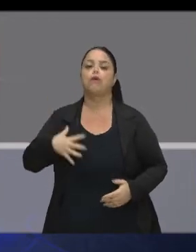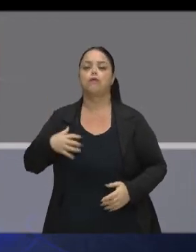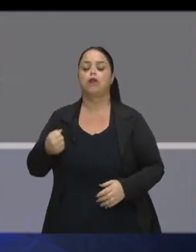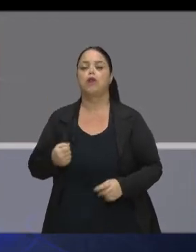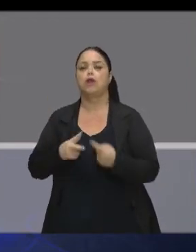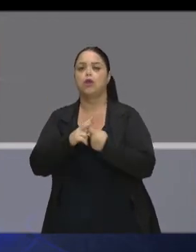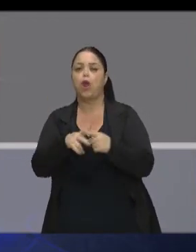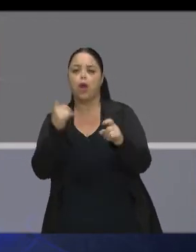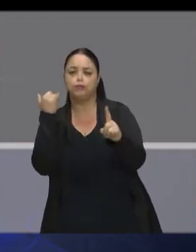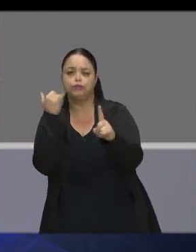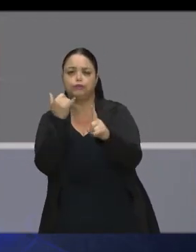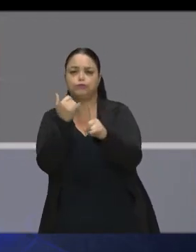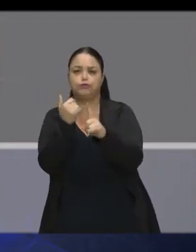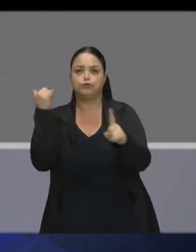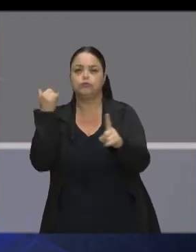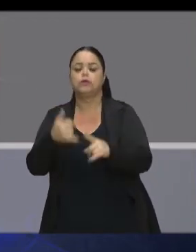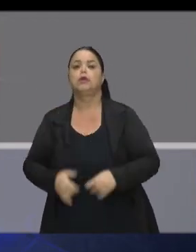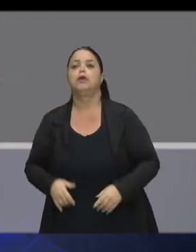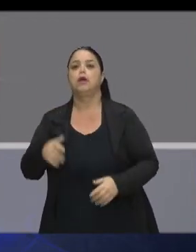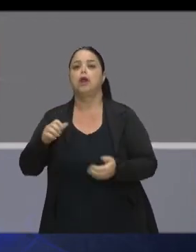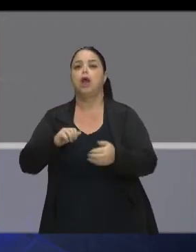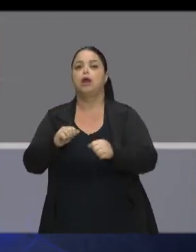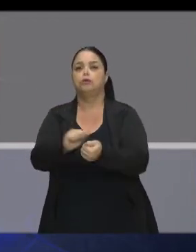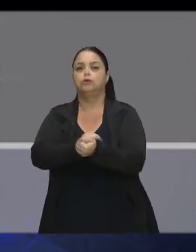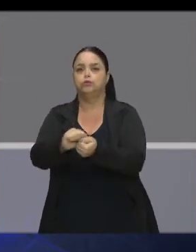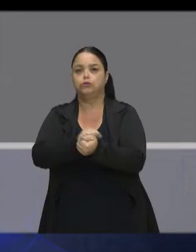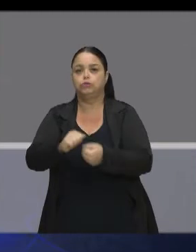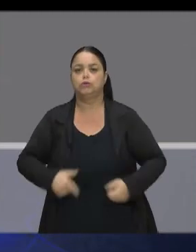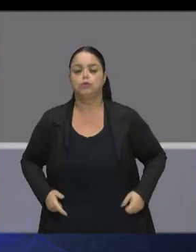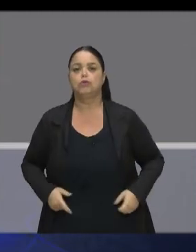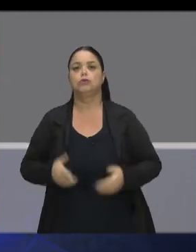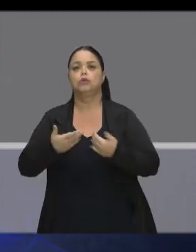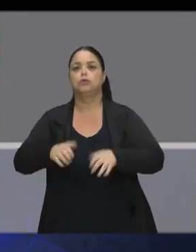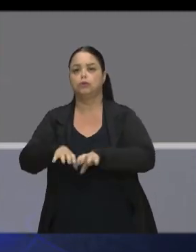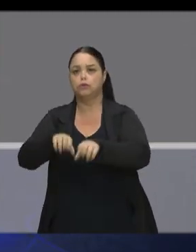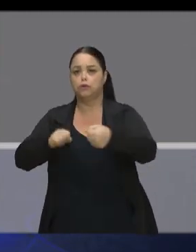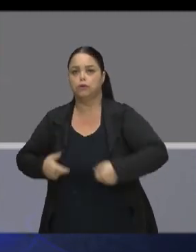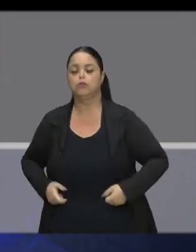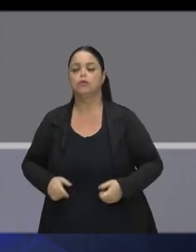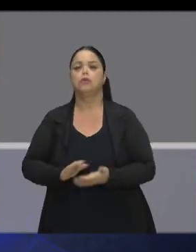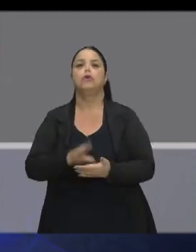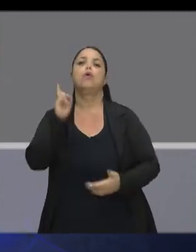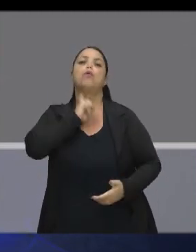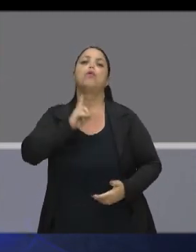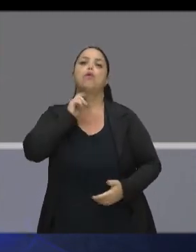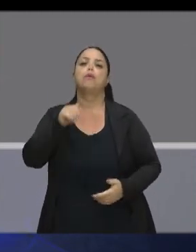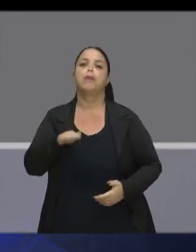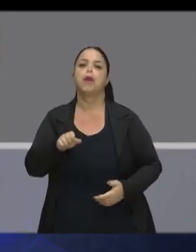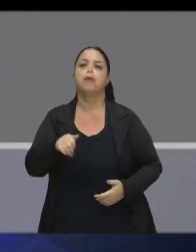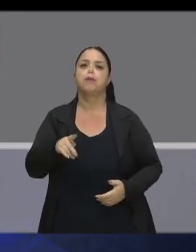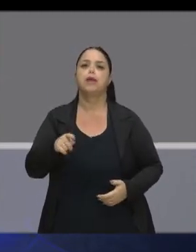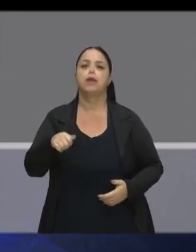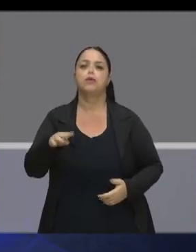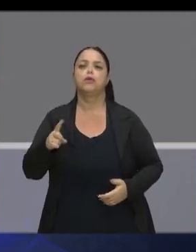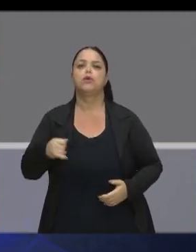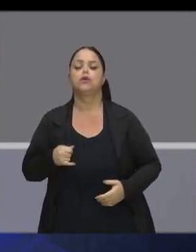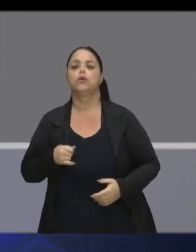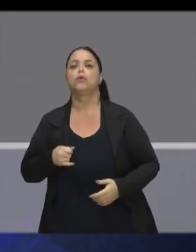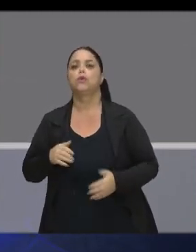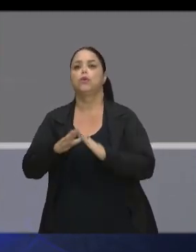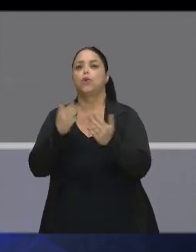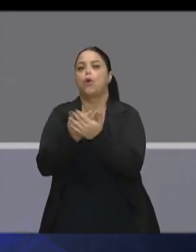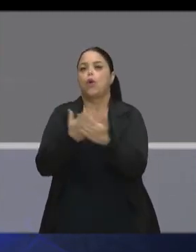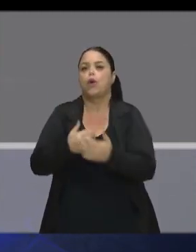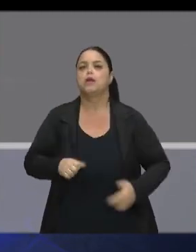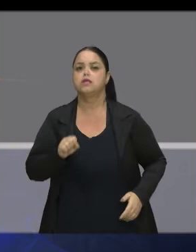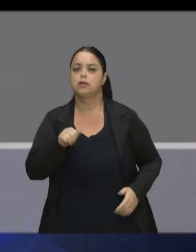e lavadeira. Ela se formou em Baipendi, no Colégio Franciscano Santo Inácio, e começou a